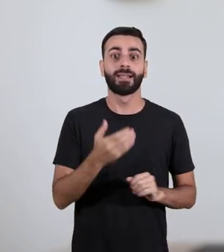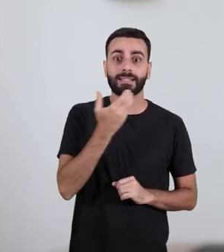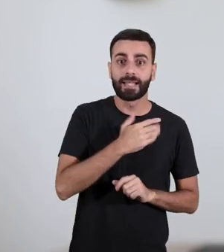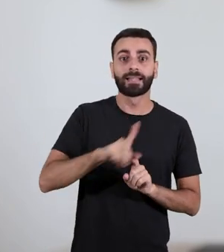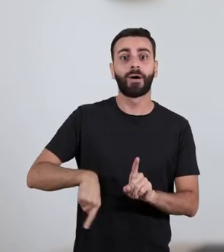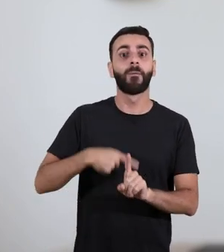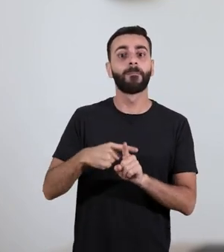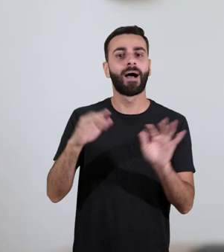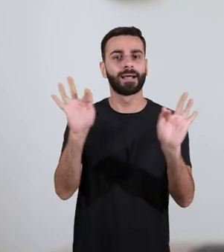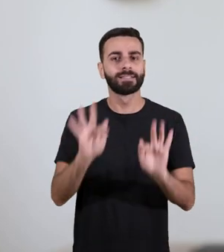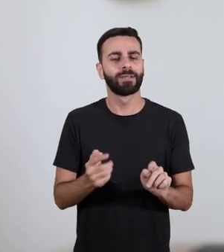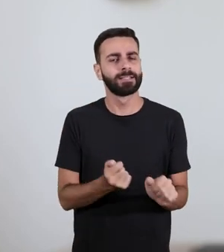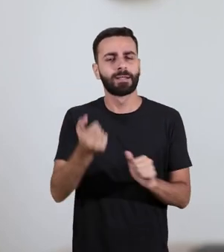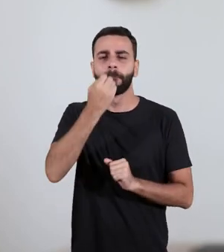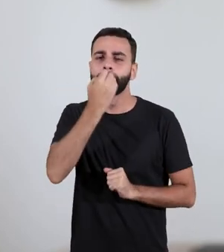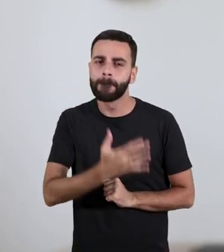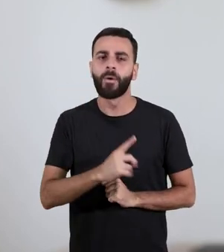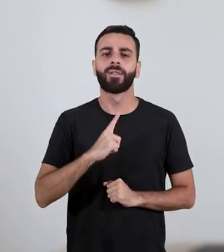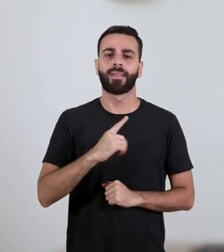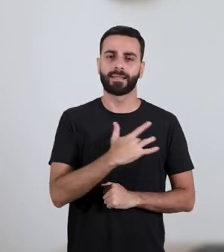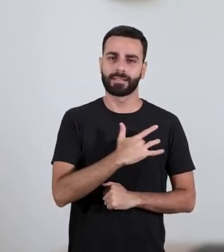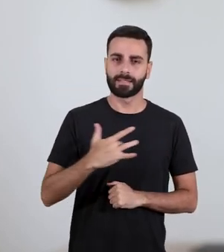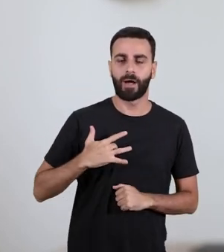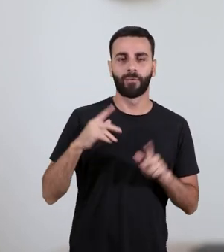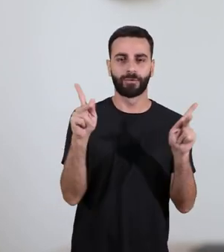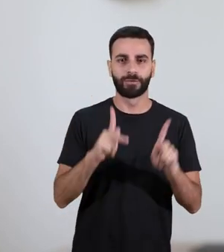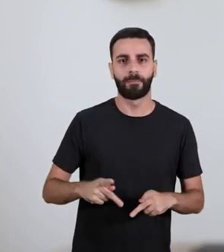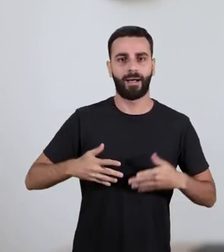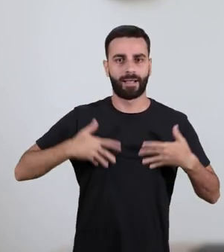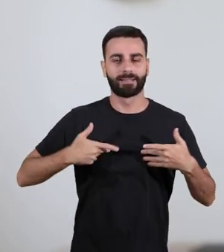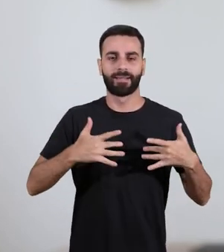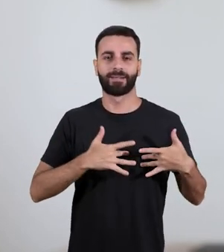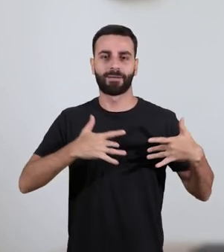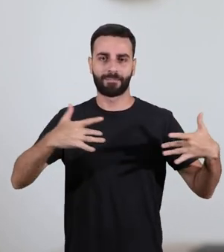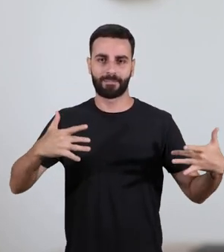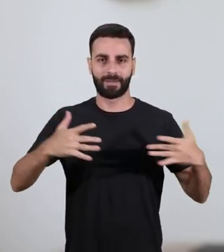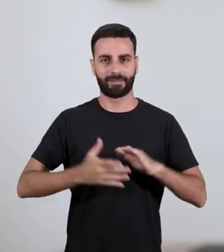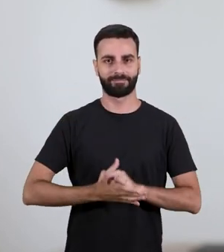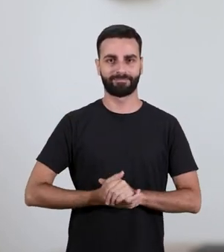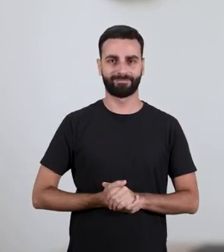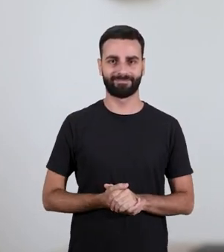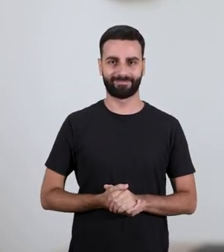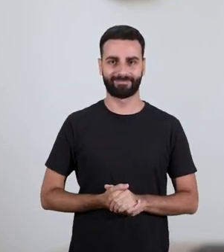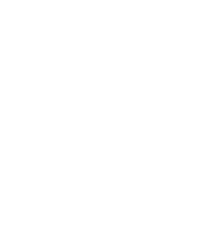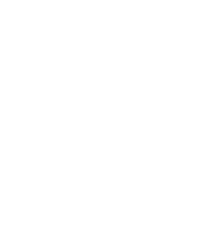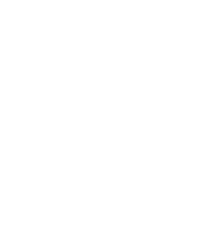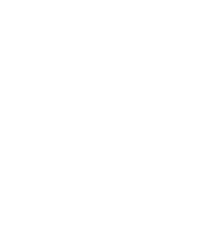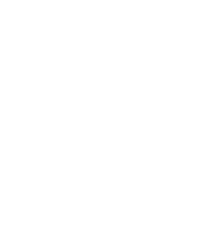desejamos um Feliz Natal e um Ano Novo com muita saúde, paz, alegria e fraternidade.